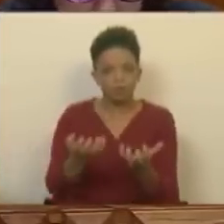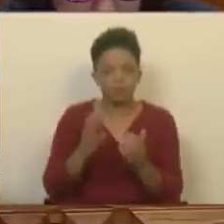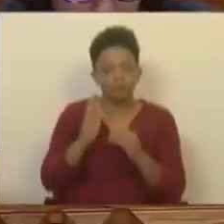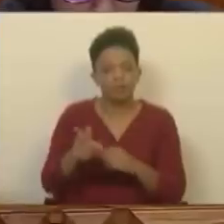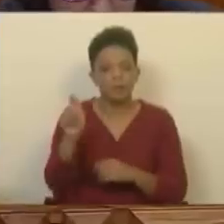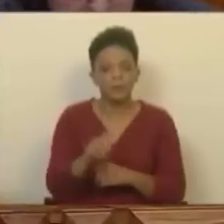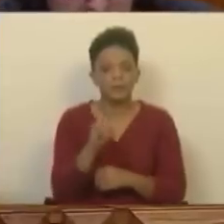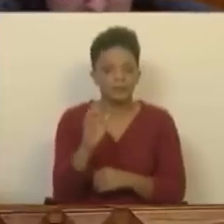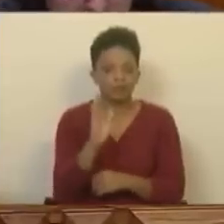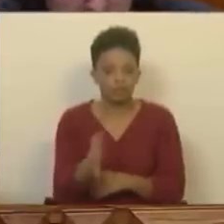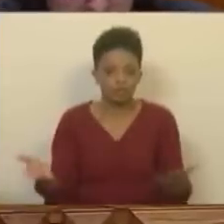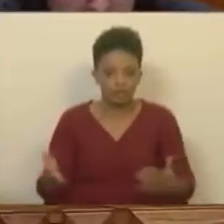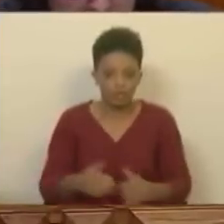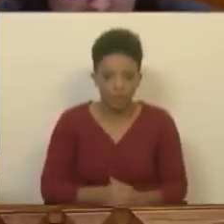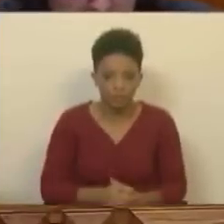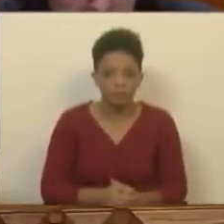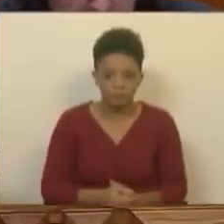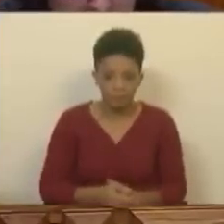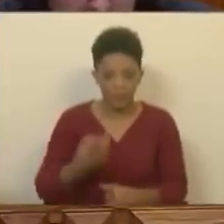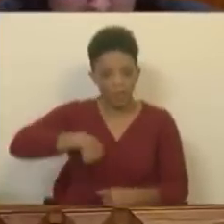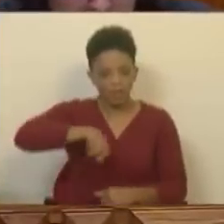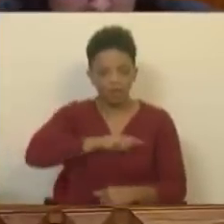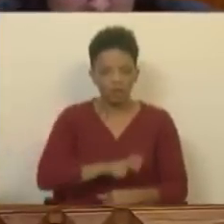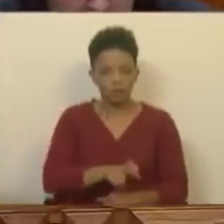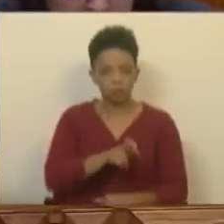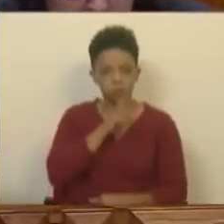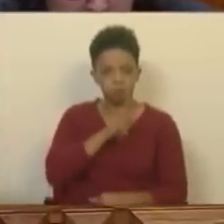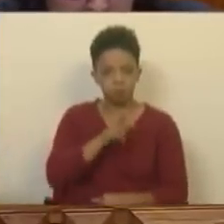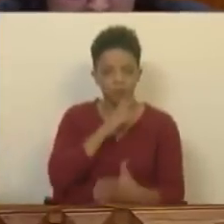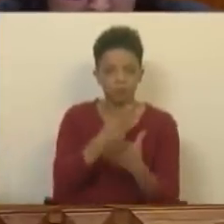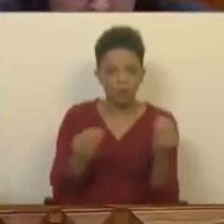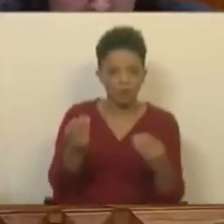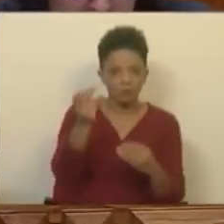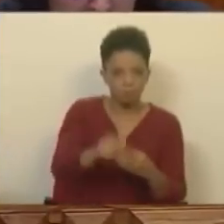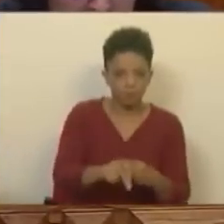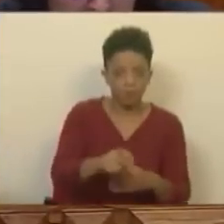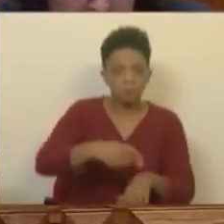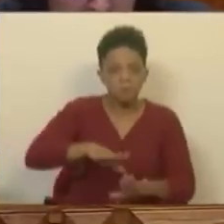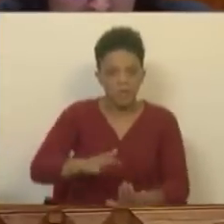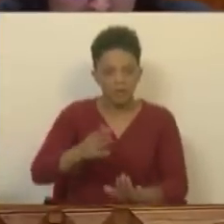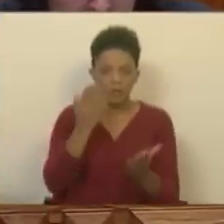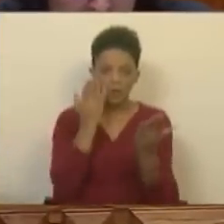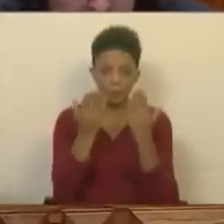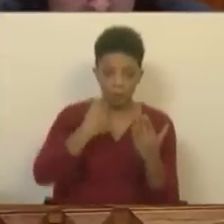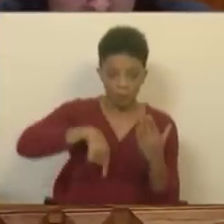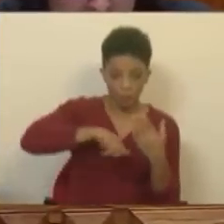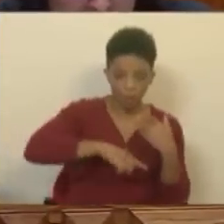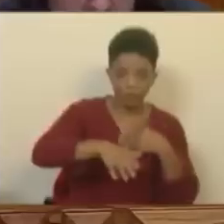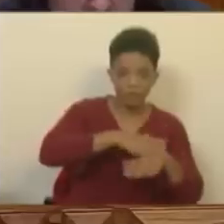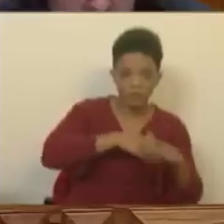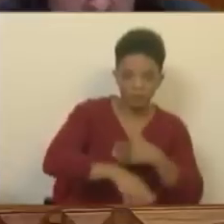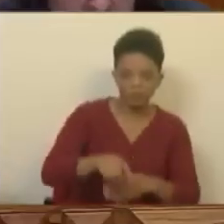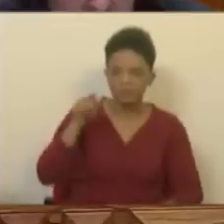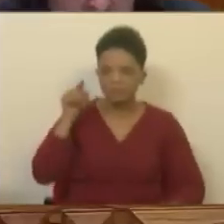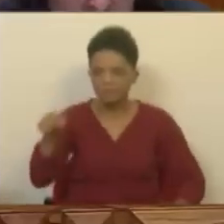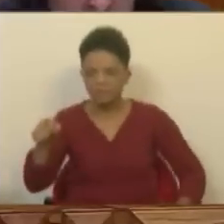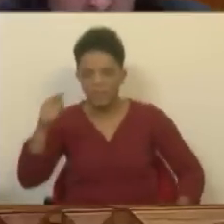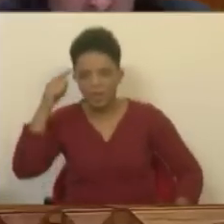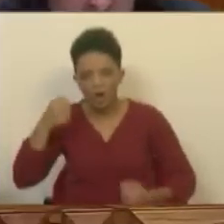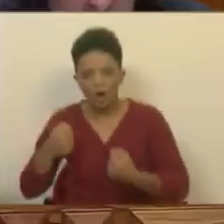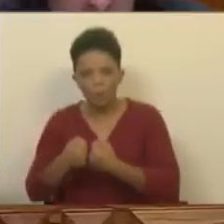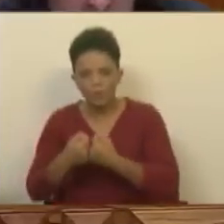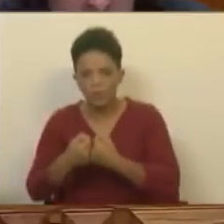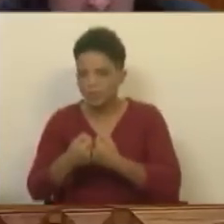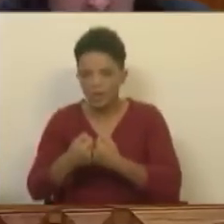no primeiro semestre as 10 resposta concreta que fomos capazes de dar mas cumparemos o que nós somos capazes de dar com o que é